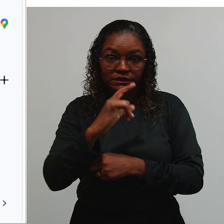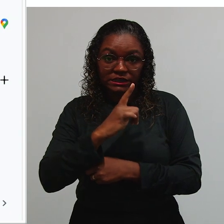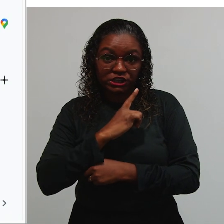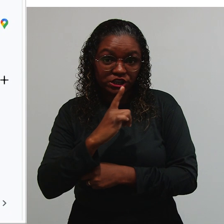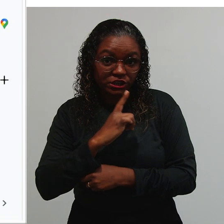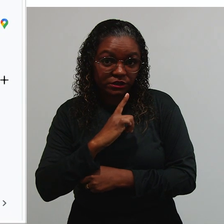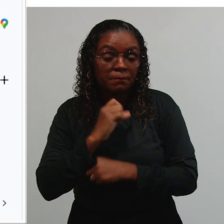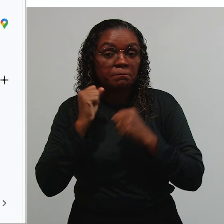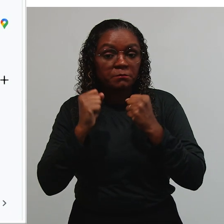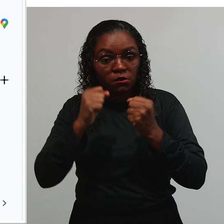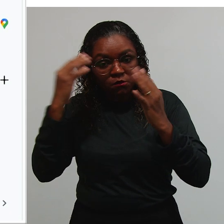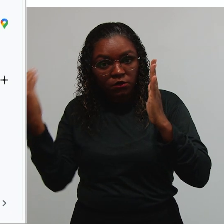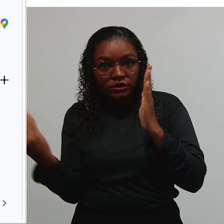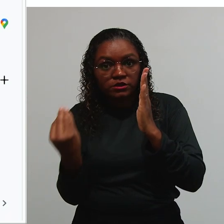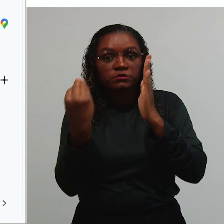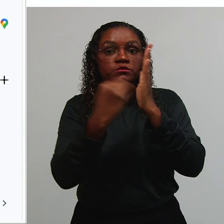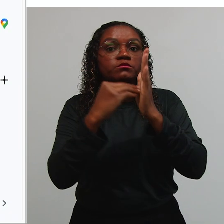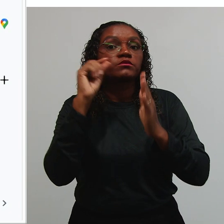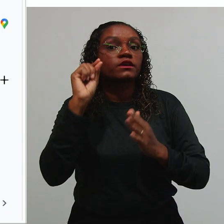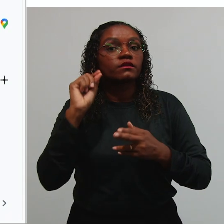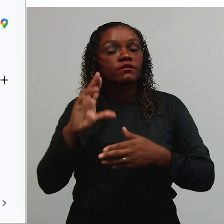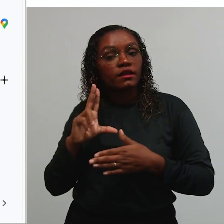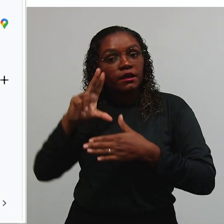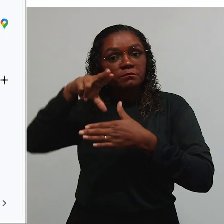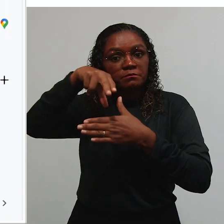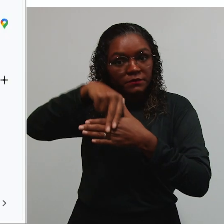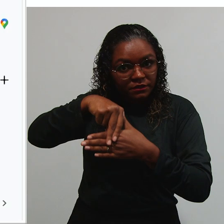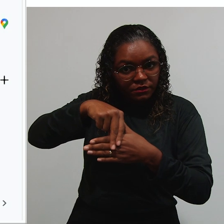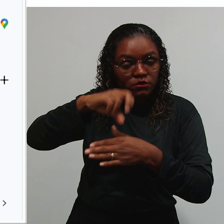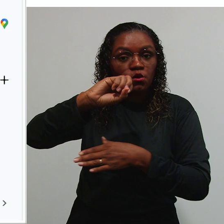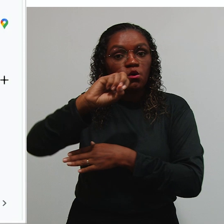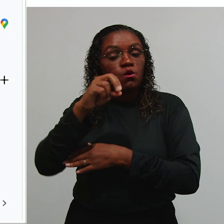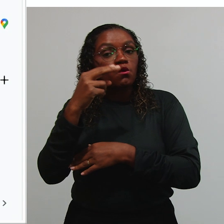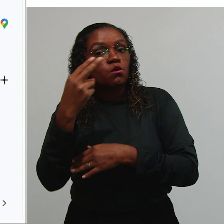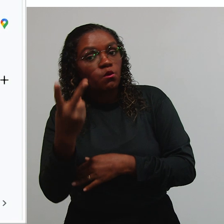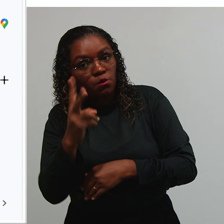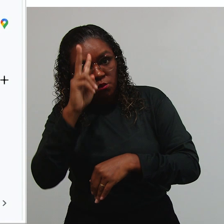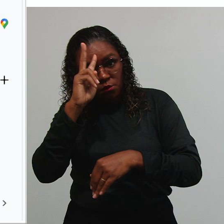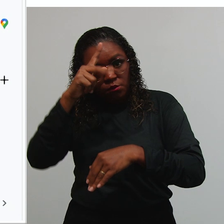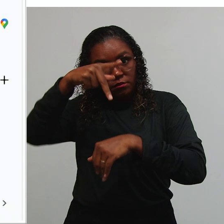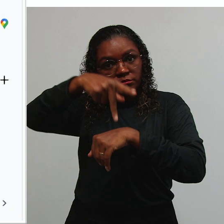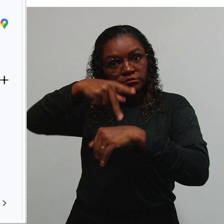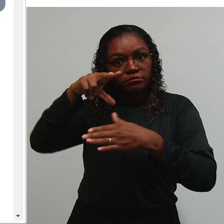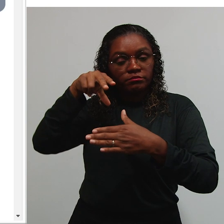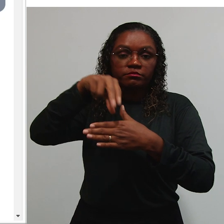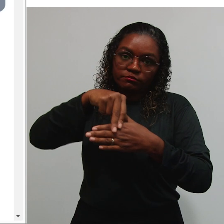houver, acrescentam-se apêndices ou anexos, tá? Então,